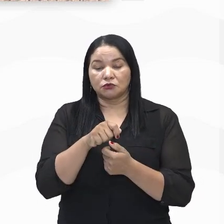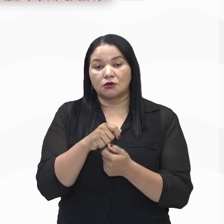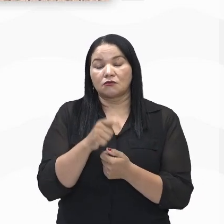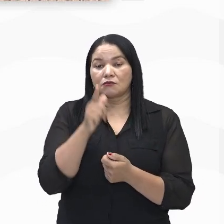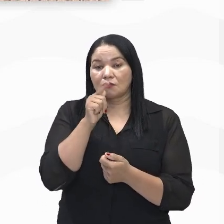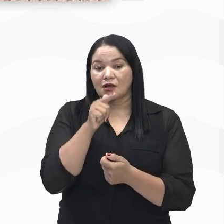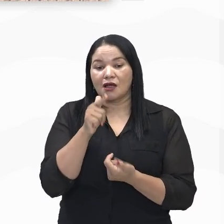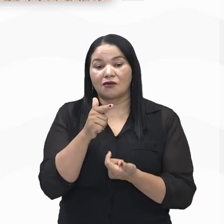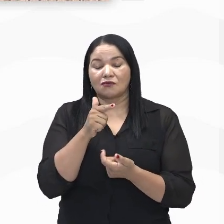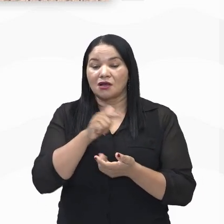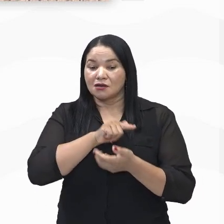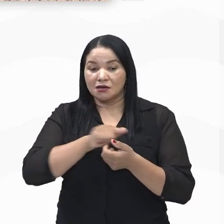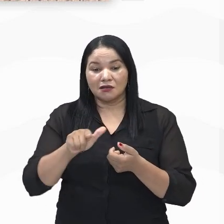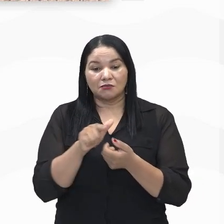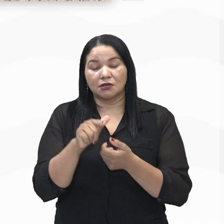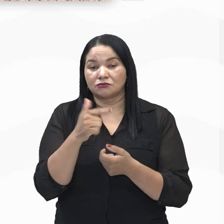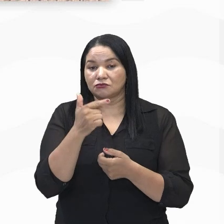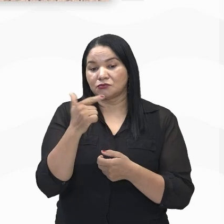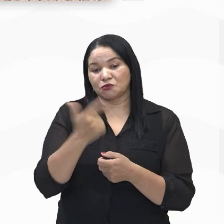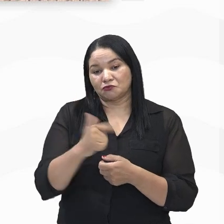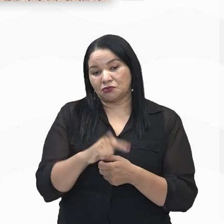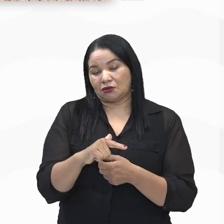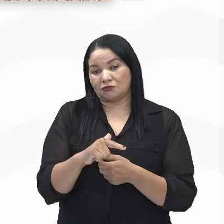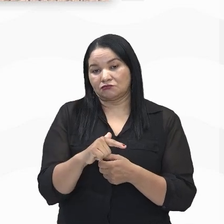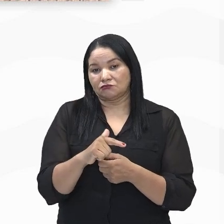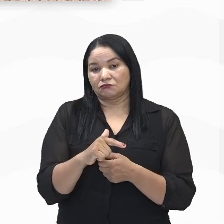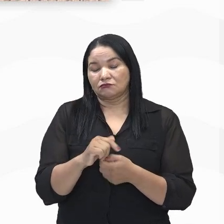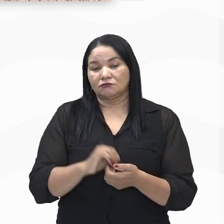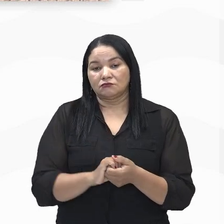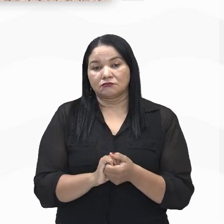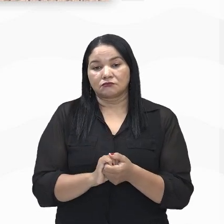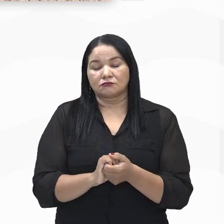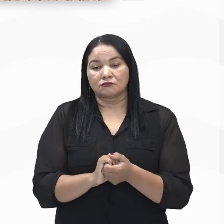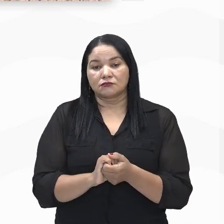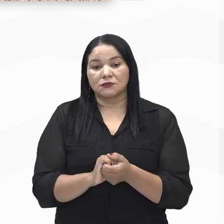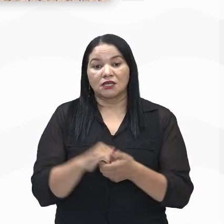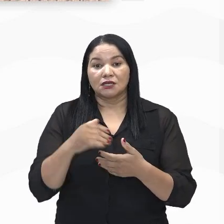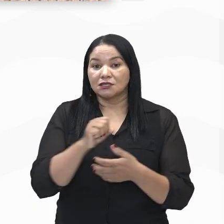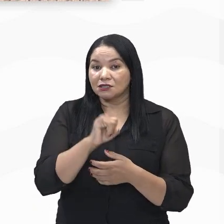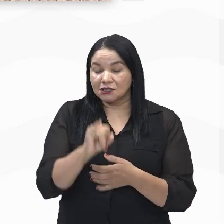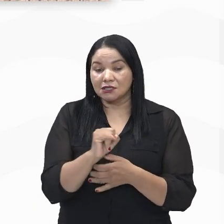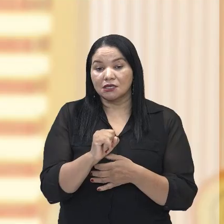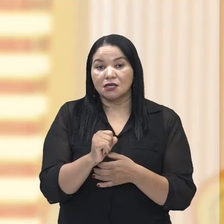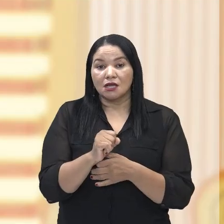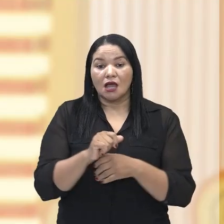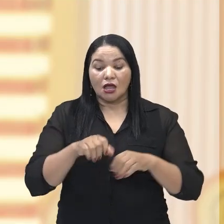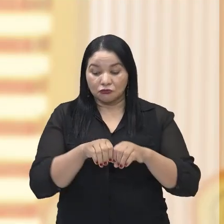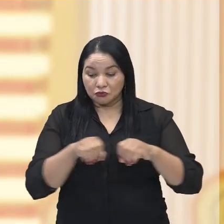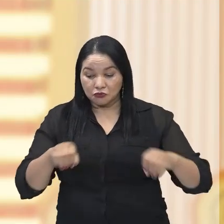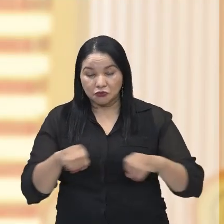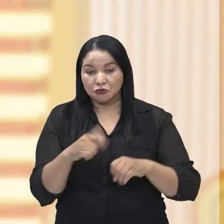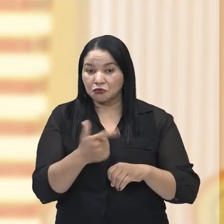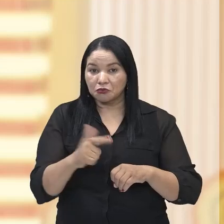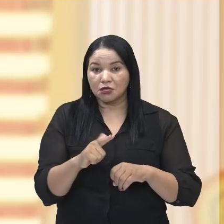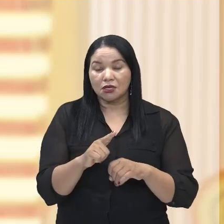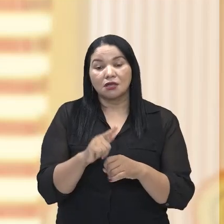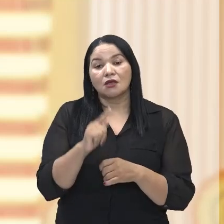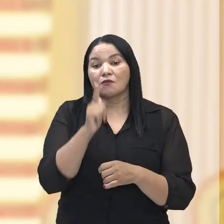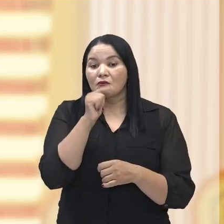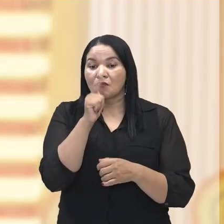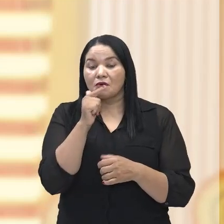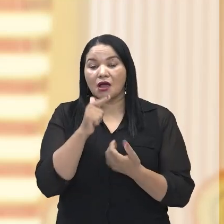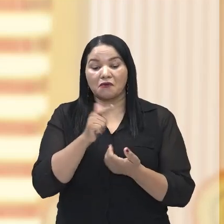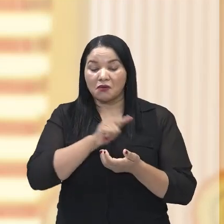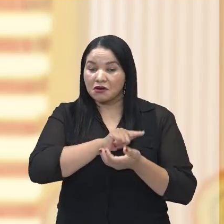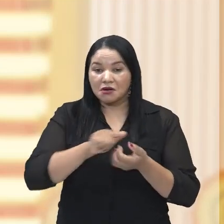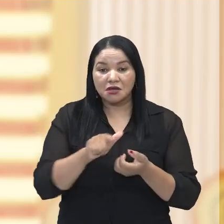para saneamento básico. Isso significa que se não tem saneamento básico, a água não é tratada,